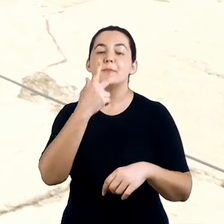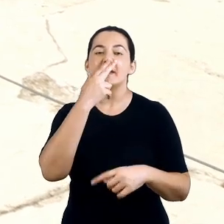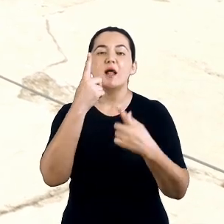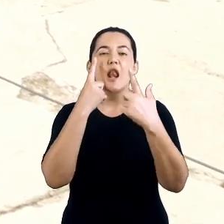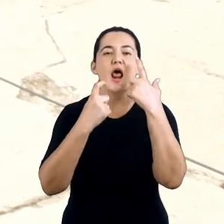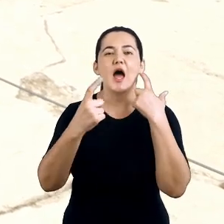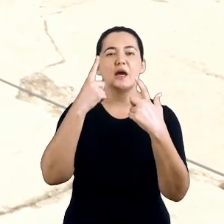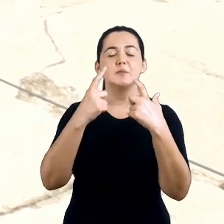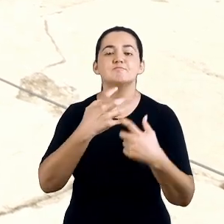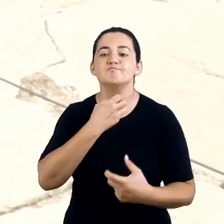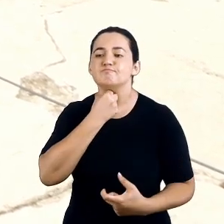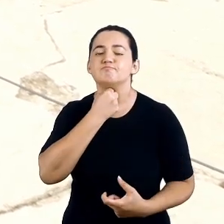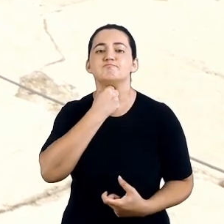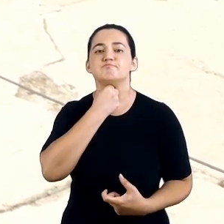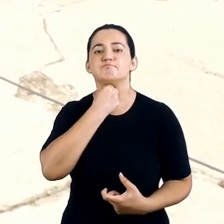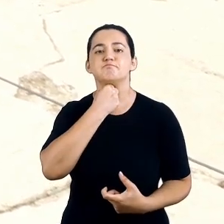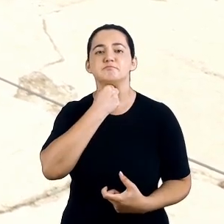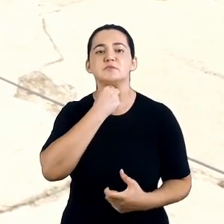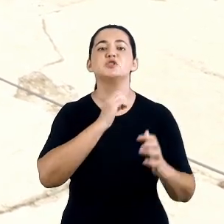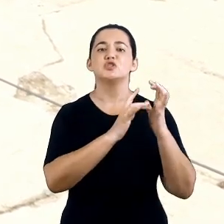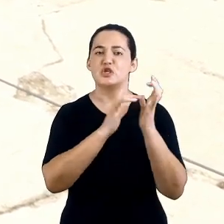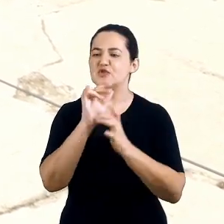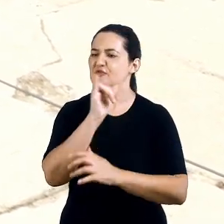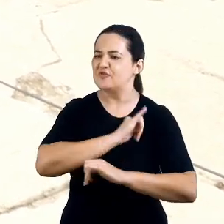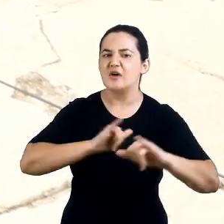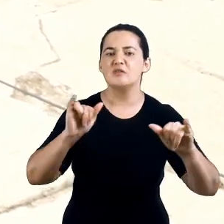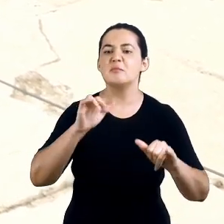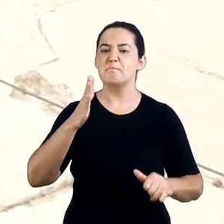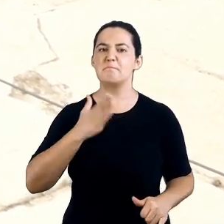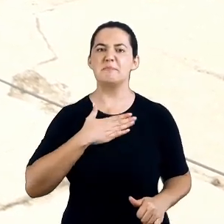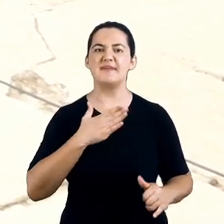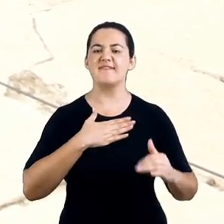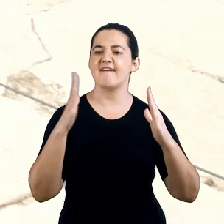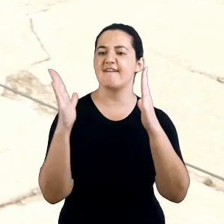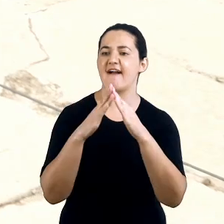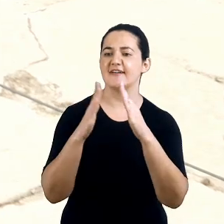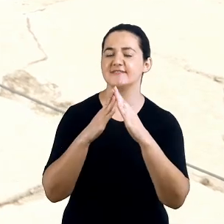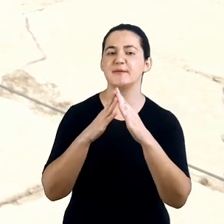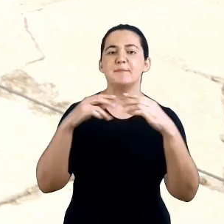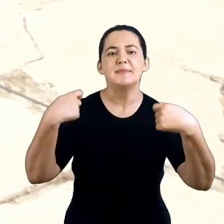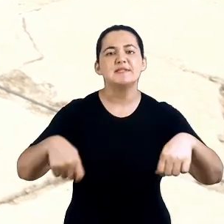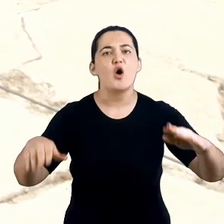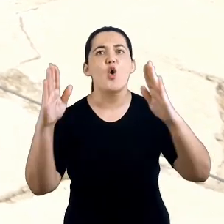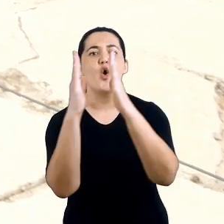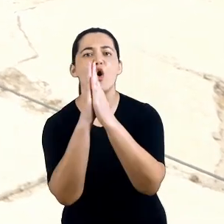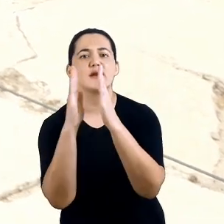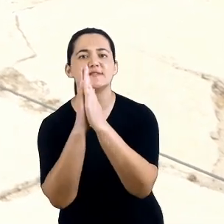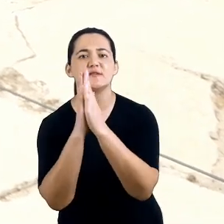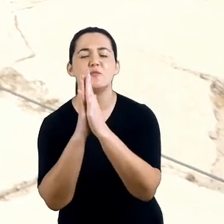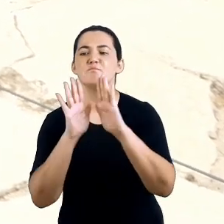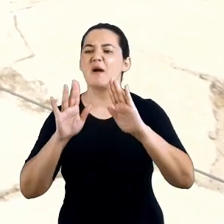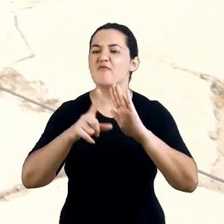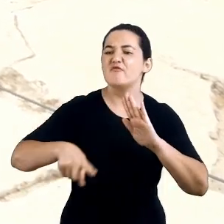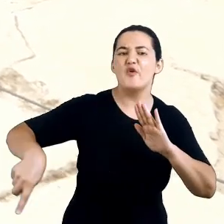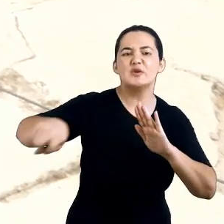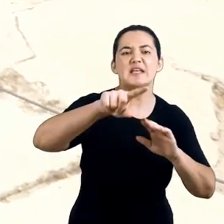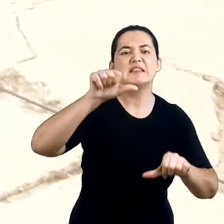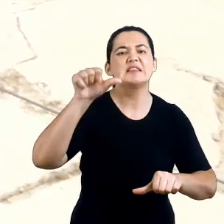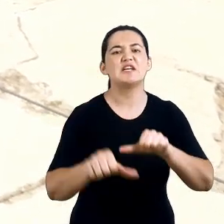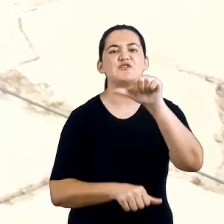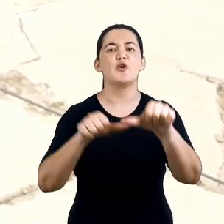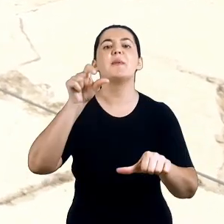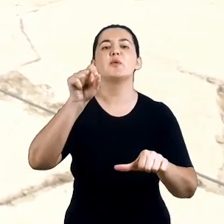lágrima nos olhos e embargo na voz. A minha casa era para ser uma casa de oração, mas vocês